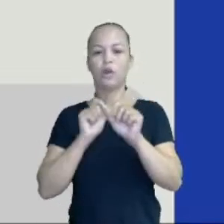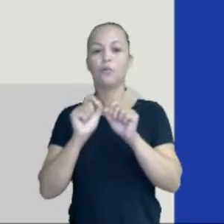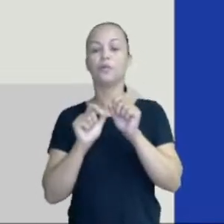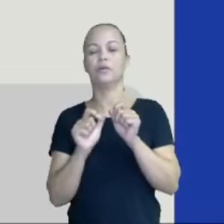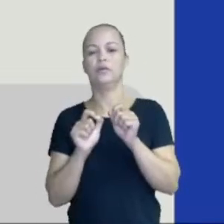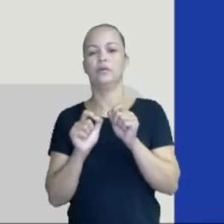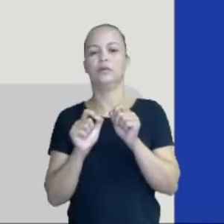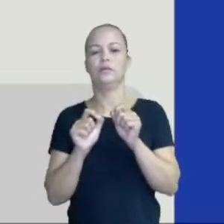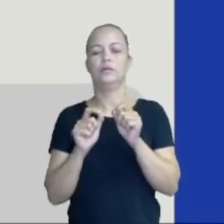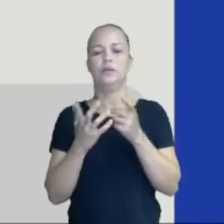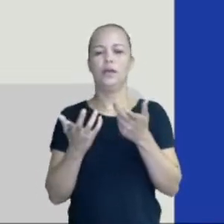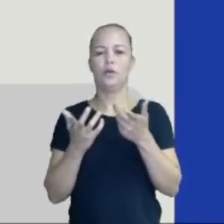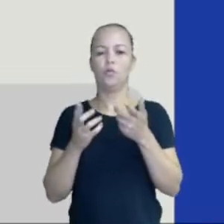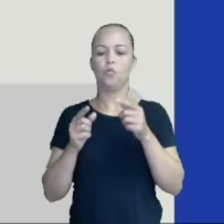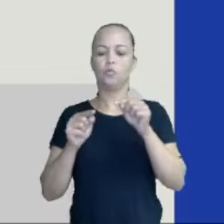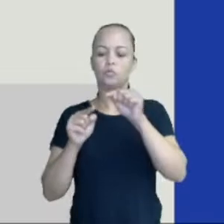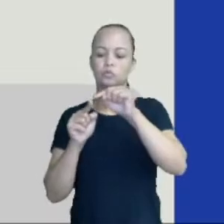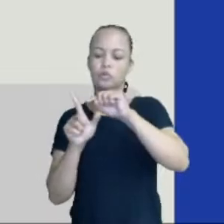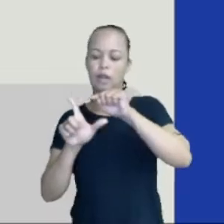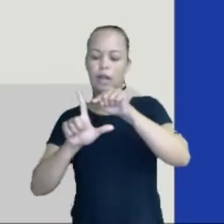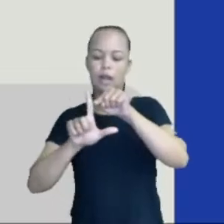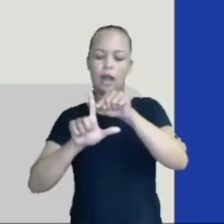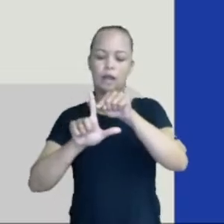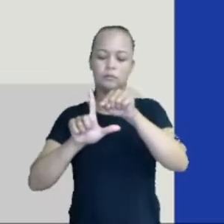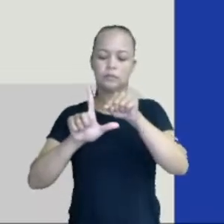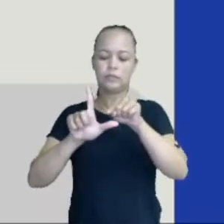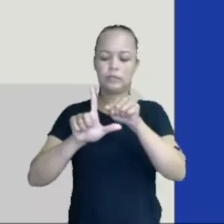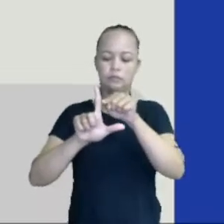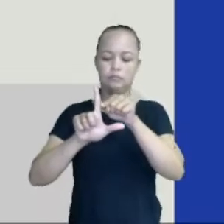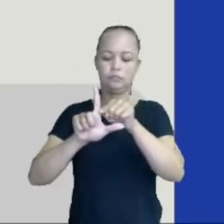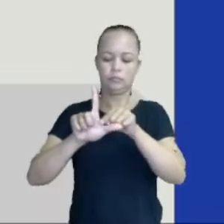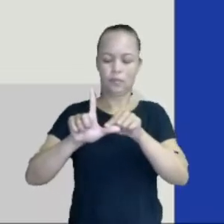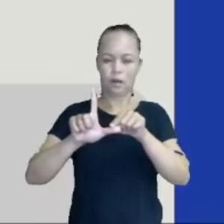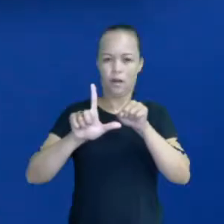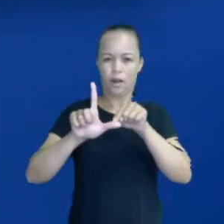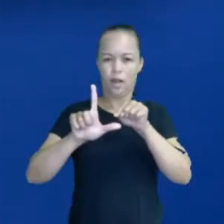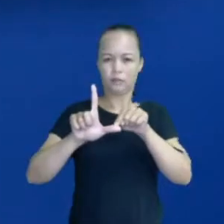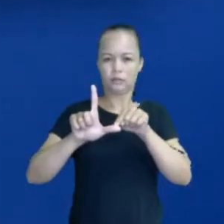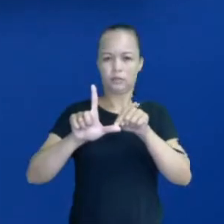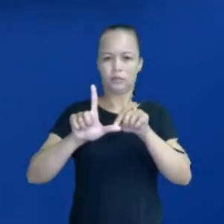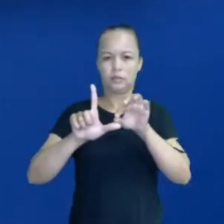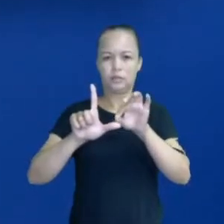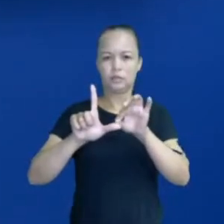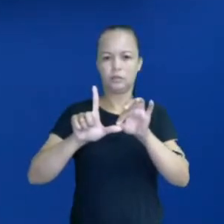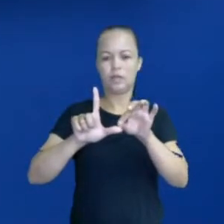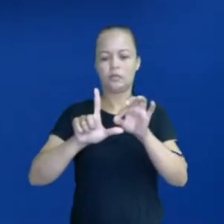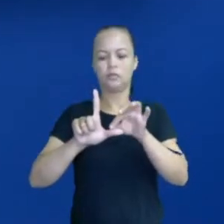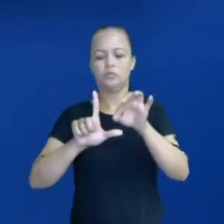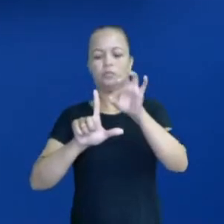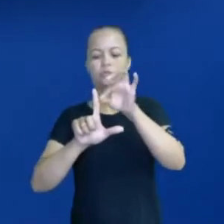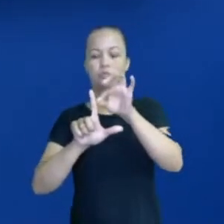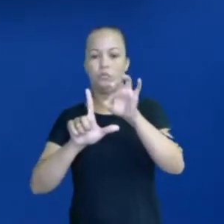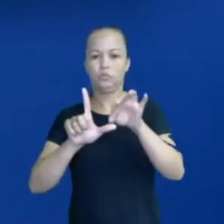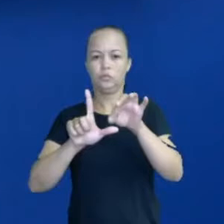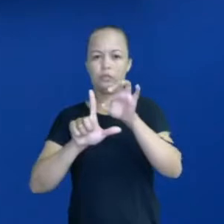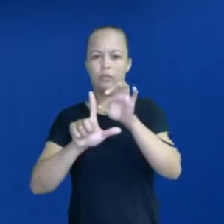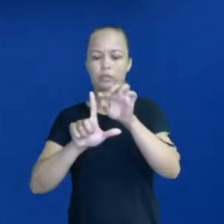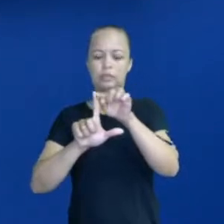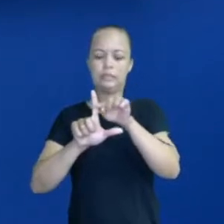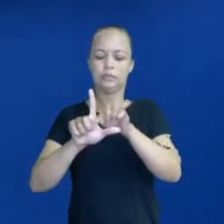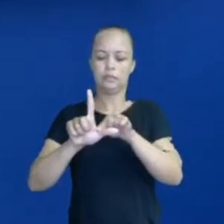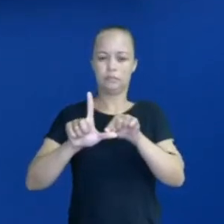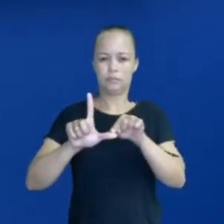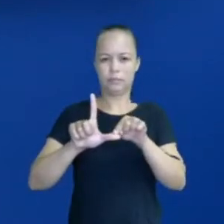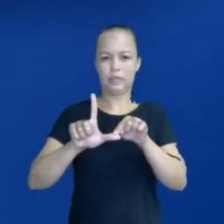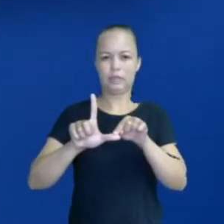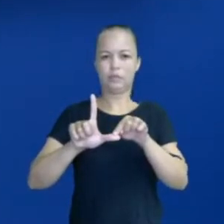eu traço os lados do ângulo, olha esse lado aqui, traz a semirreta para o ponto B, semirreta para o